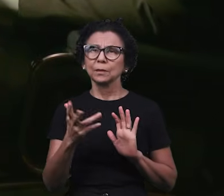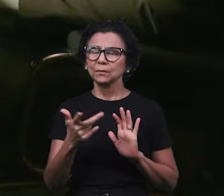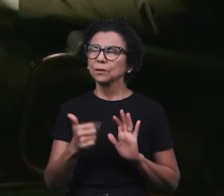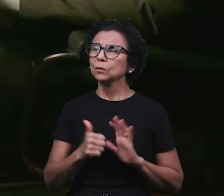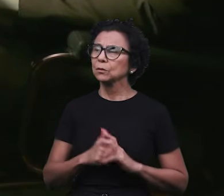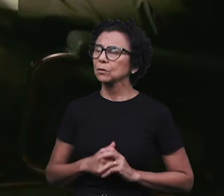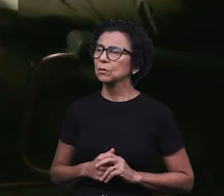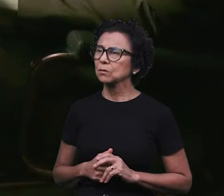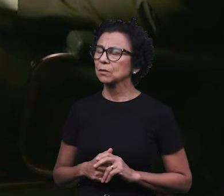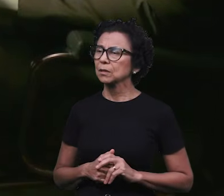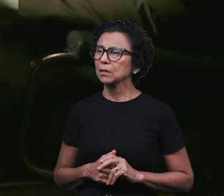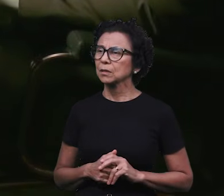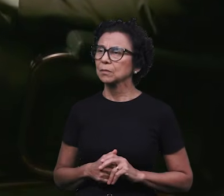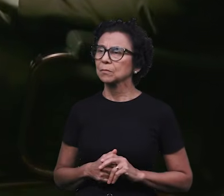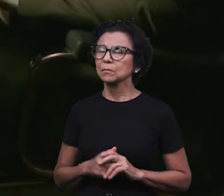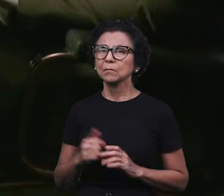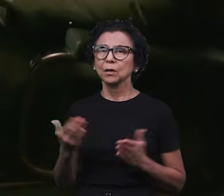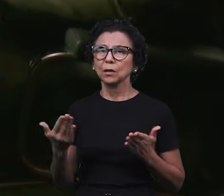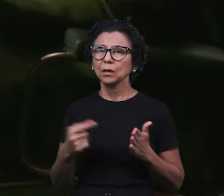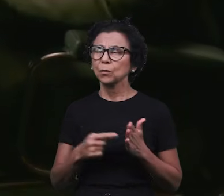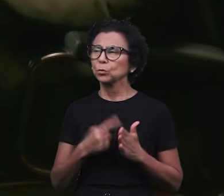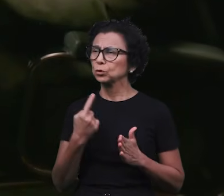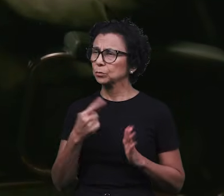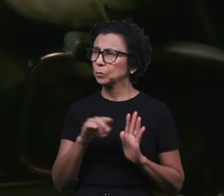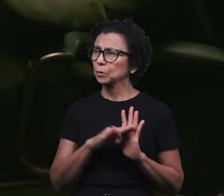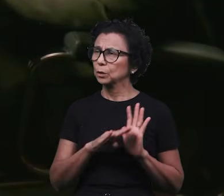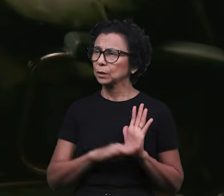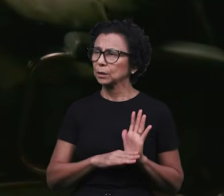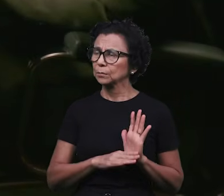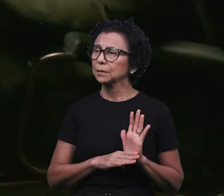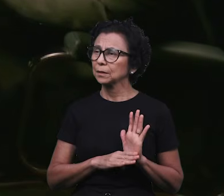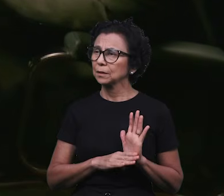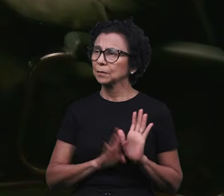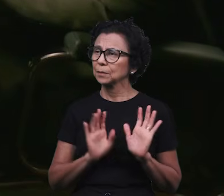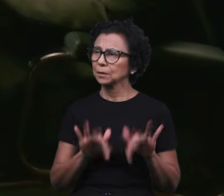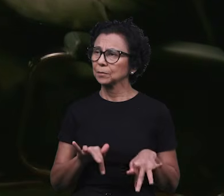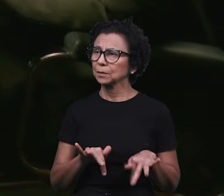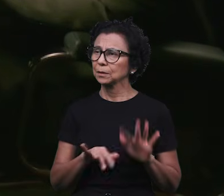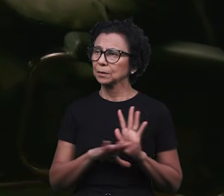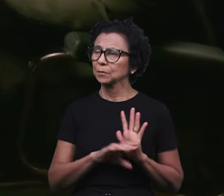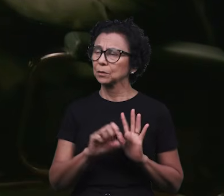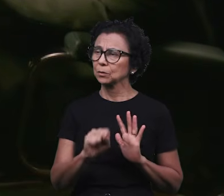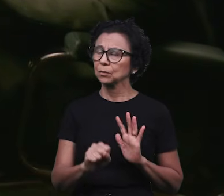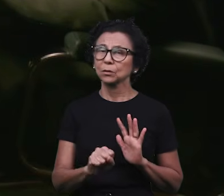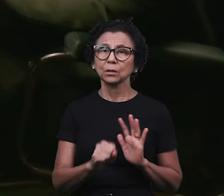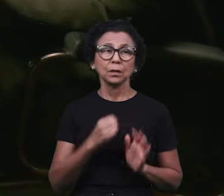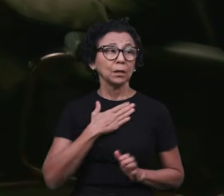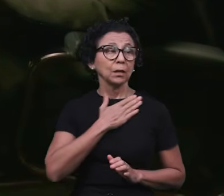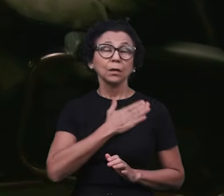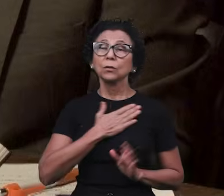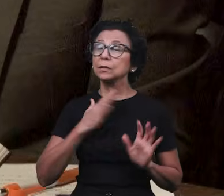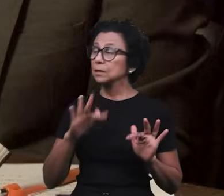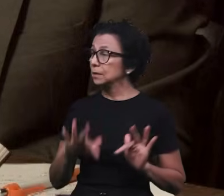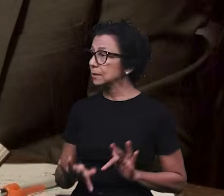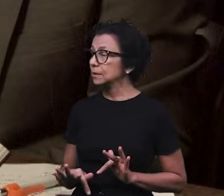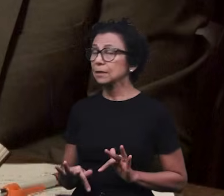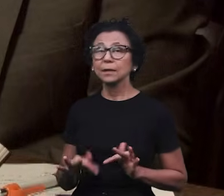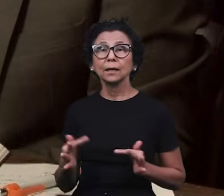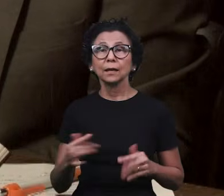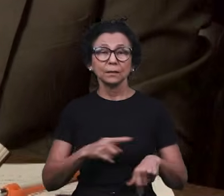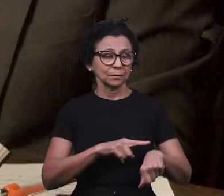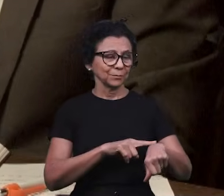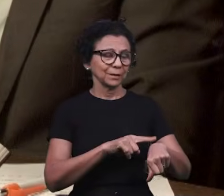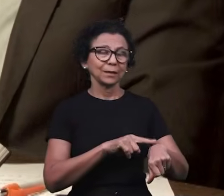para falarmos sobre o capítulo 8. E eu gostaria de encerrar, se você não tiver mais, os companheiros não tiverem mais alguma coisa, pelo tempo que já